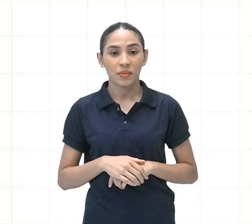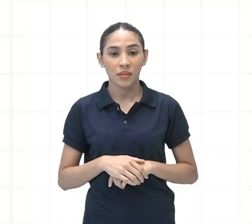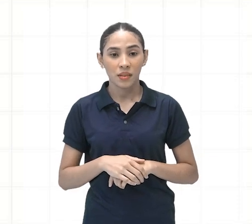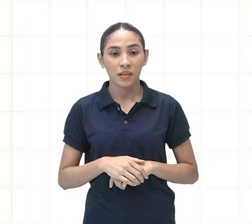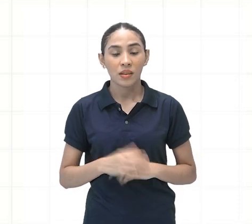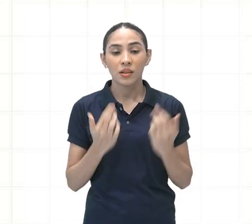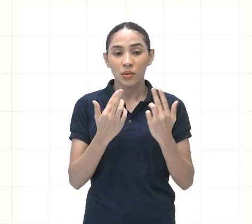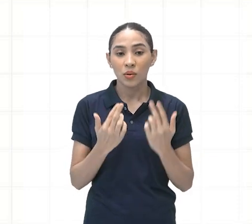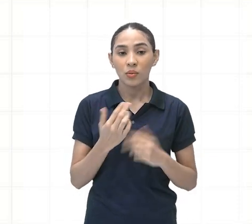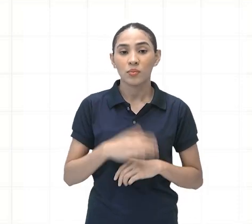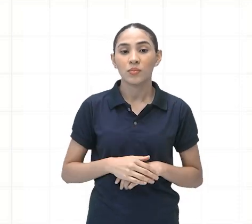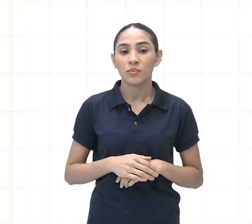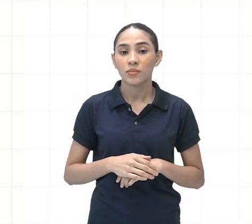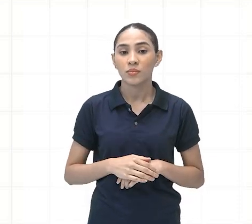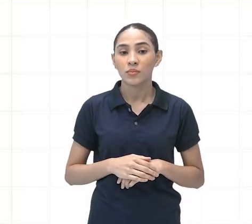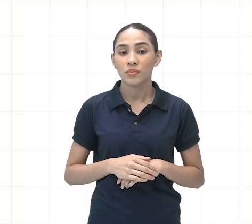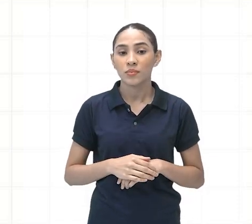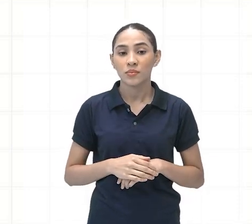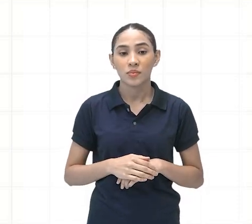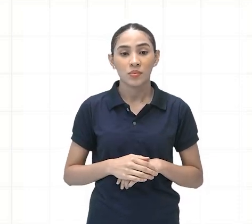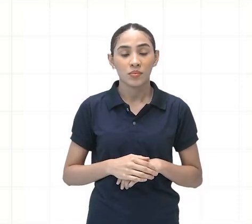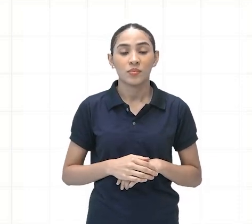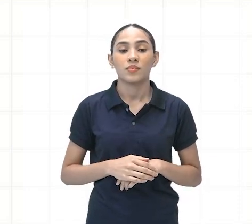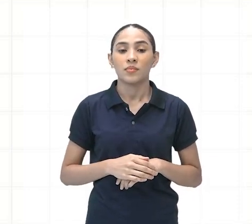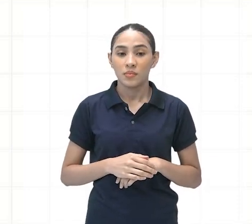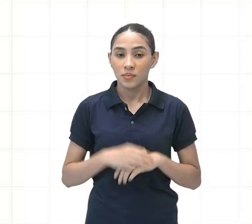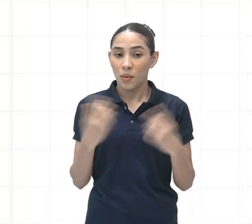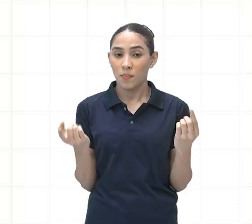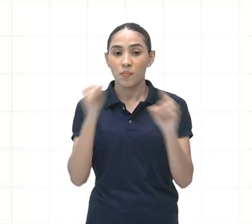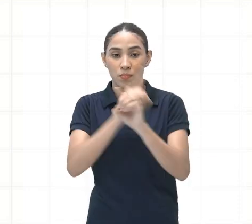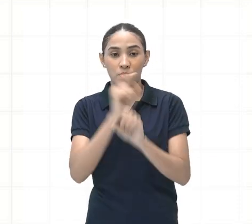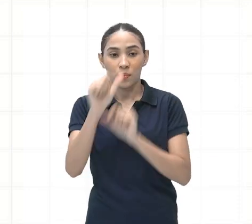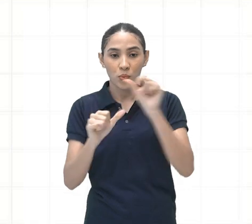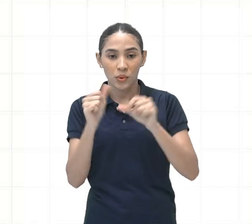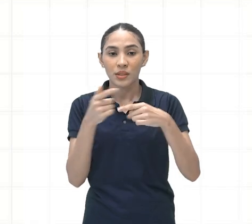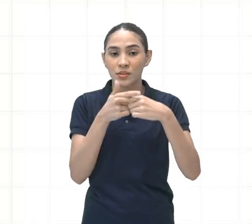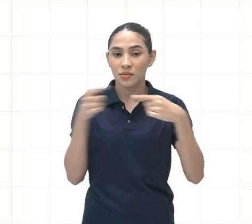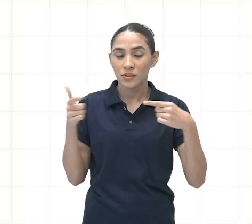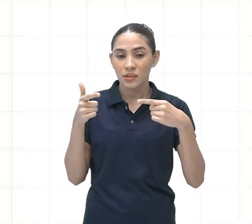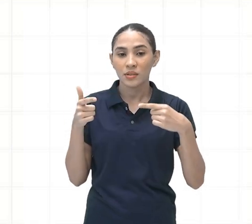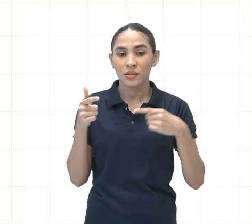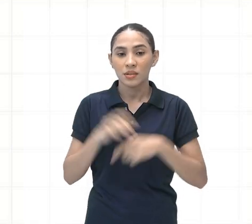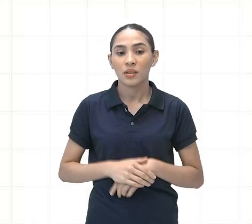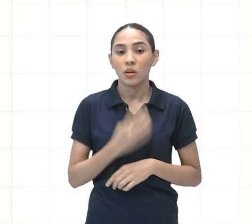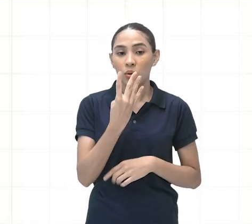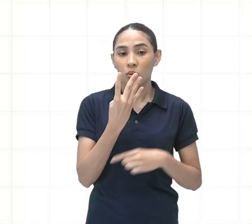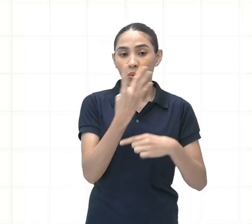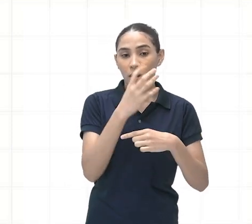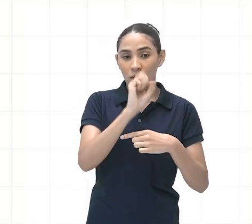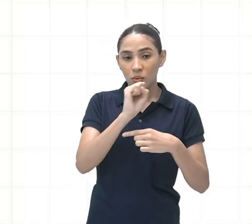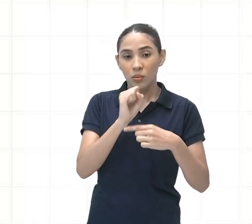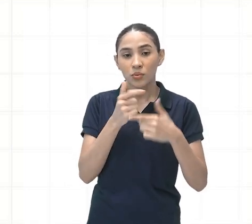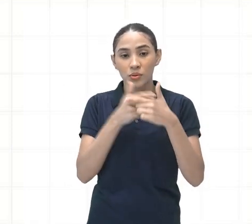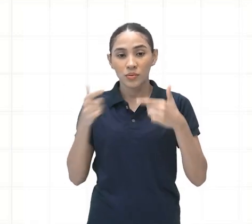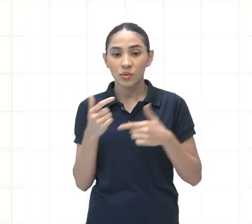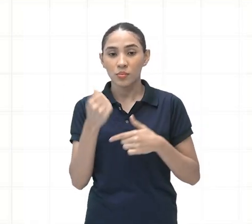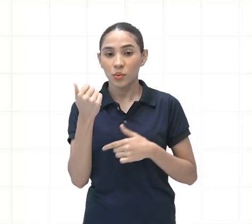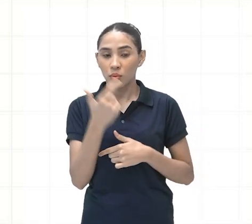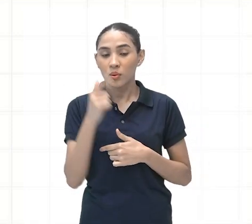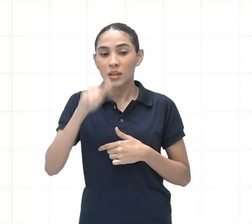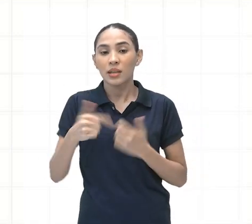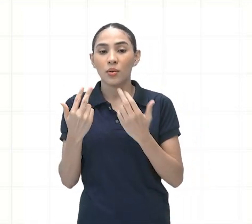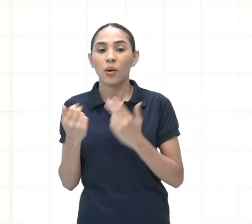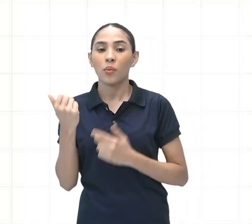x é igual a 48. Só que eu não quero 12 vezes. Então, eu vou passar esse 12 dividindo. 48 dividido por 12 é igual